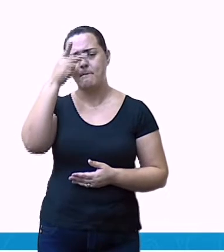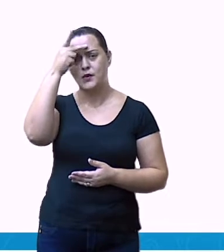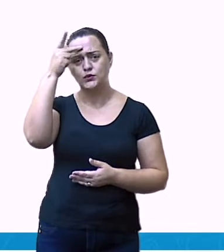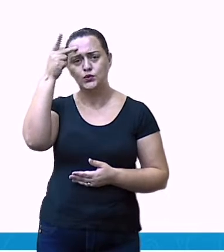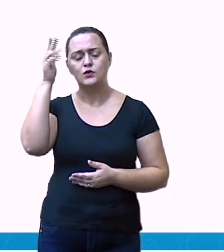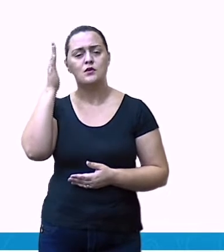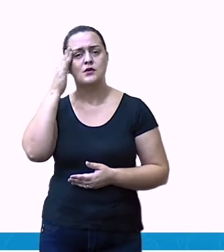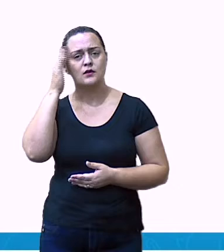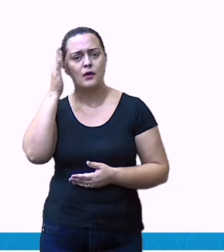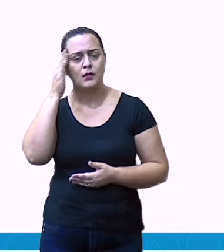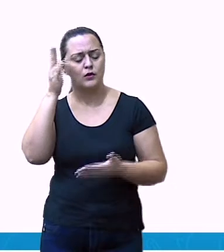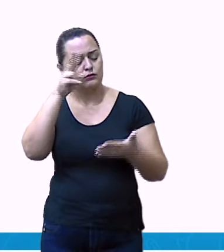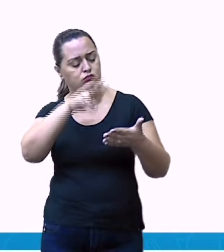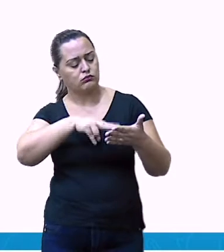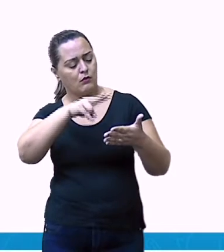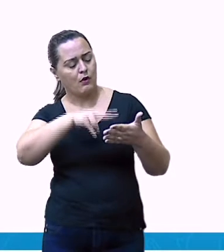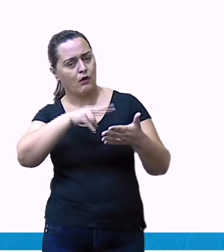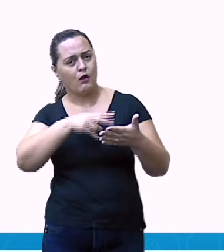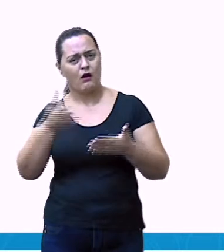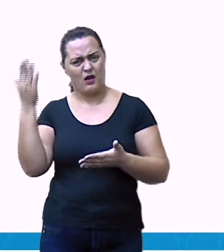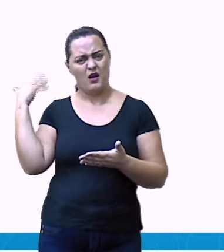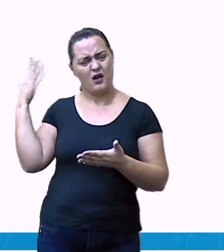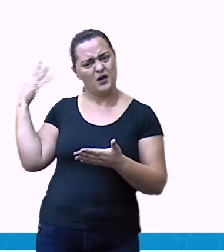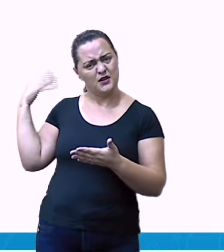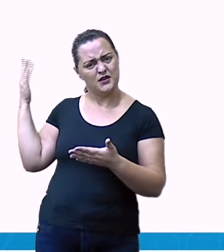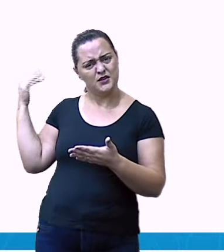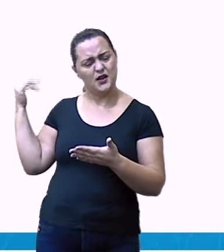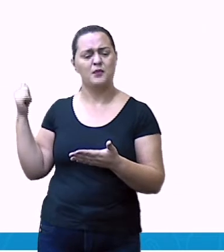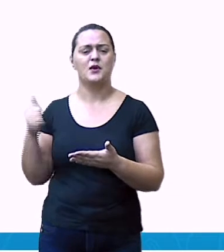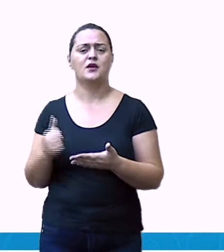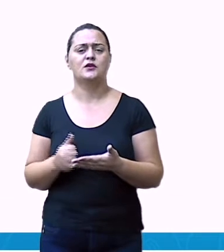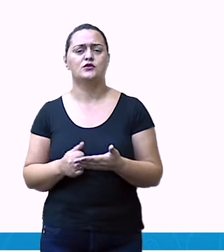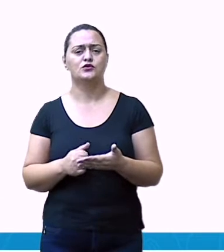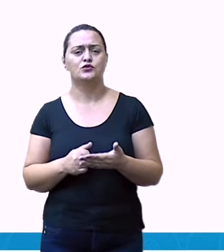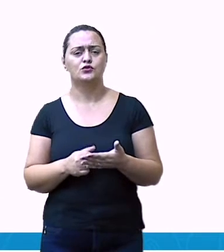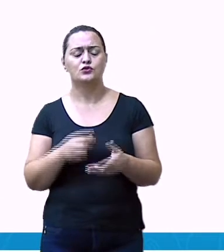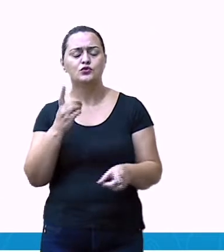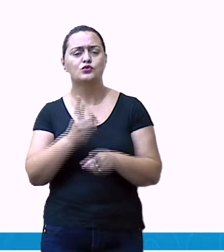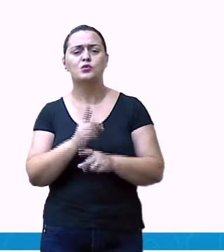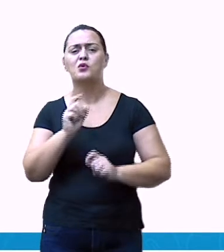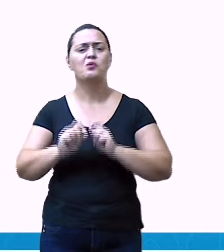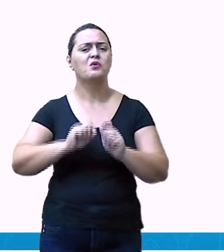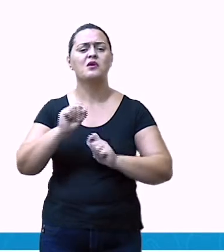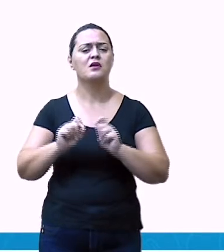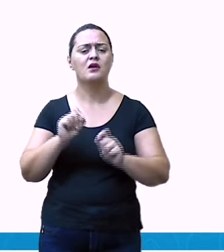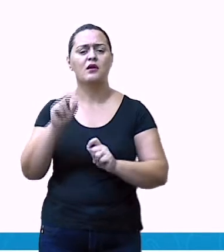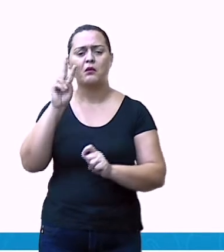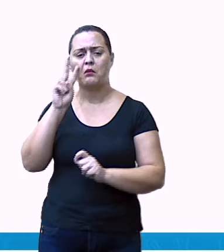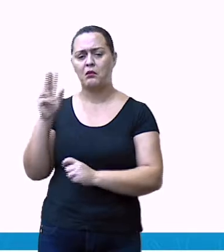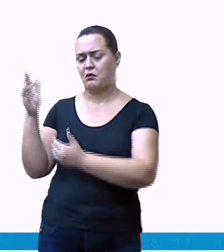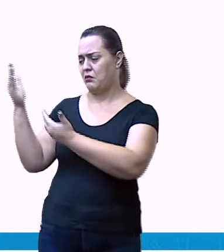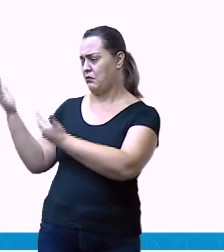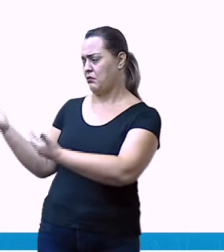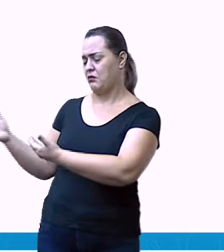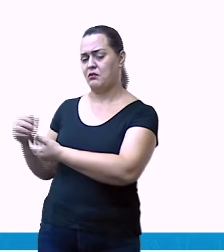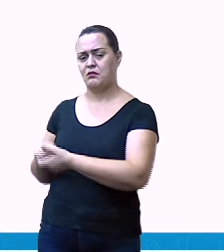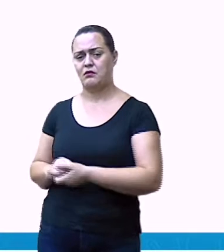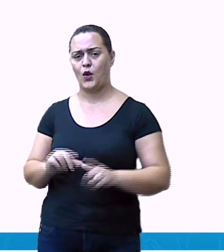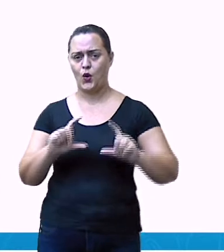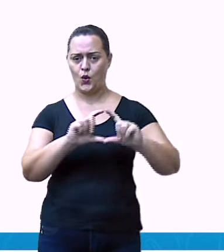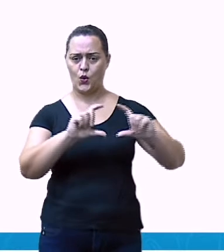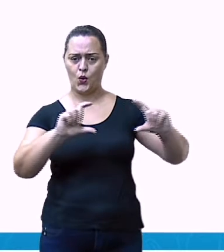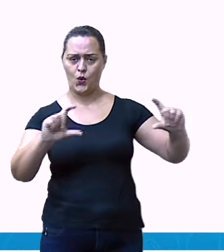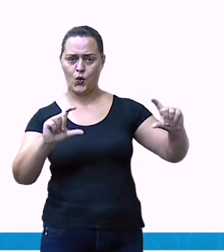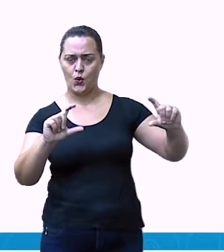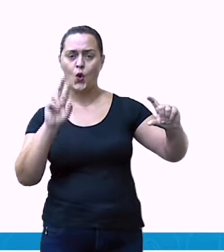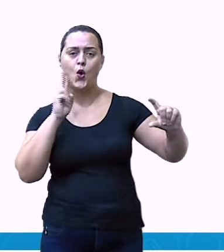estrela, céu e Deus. Cabeça de vaca embaixo, olha aqui como que era representada a cabeça de vaca. Será